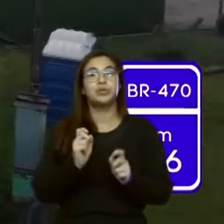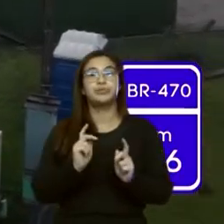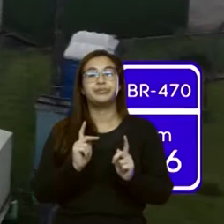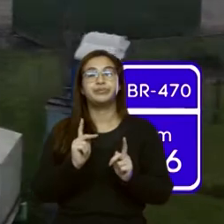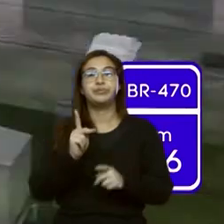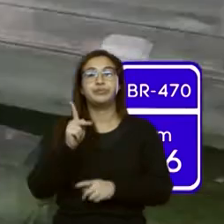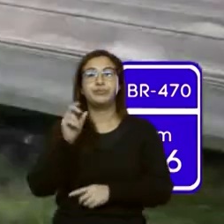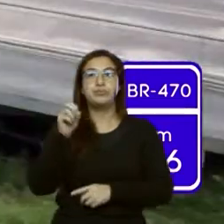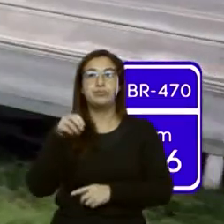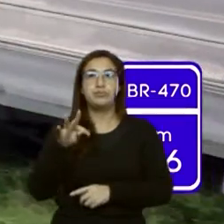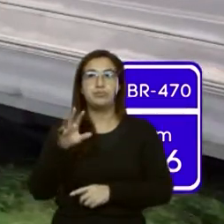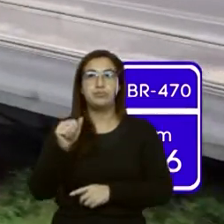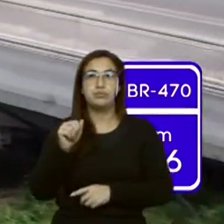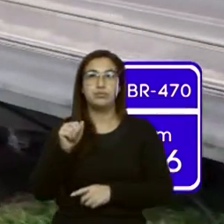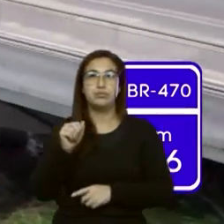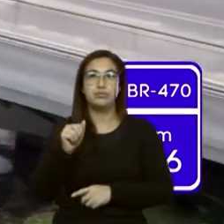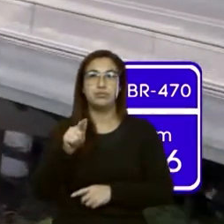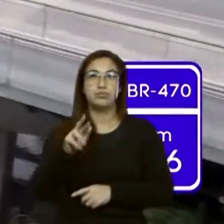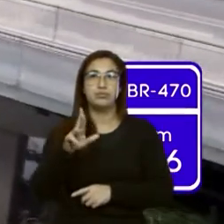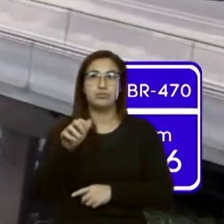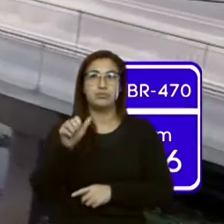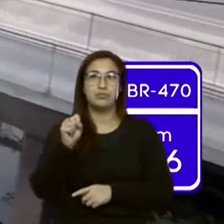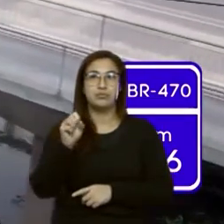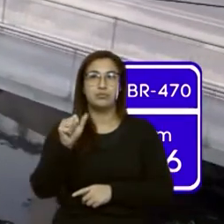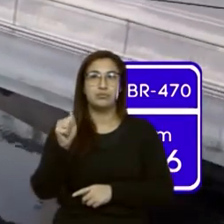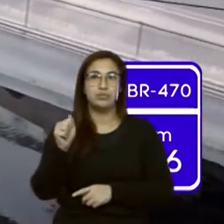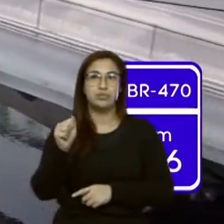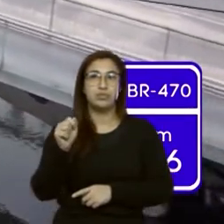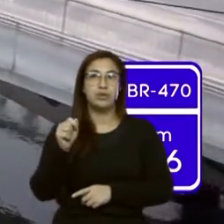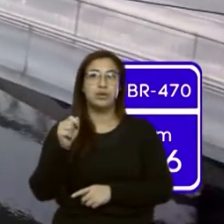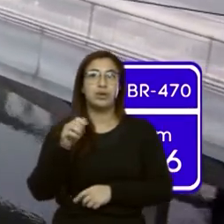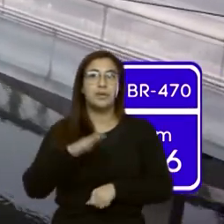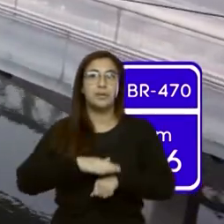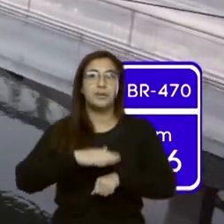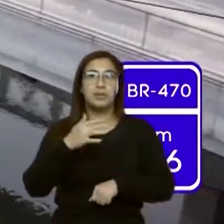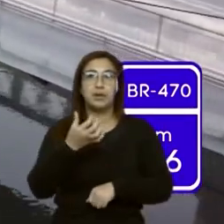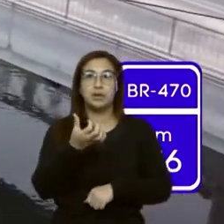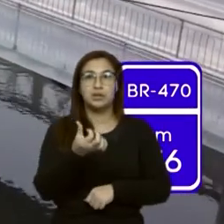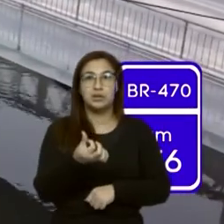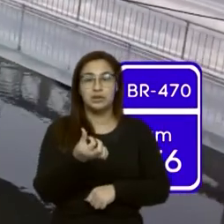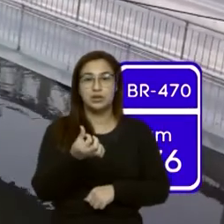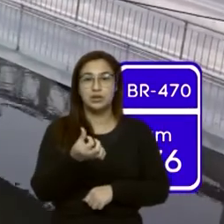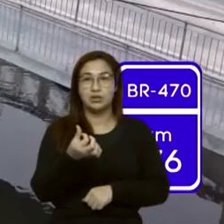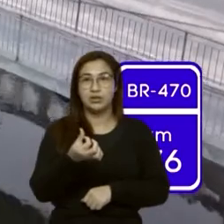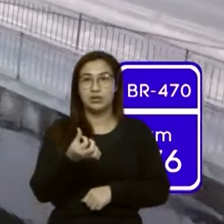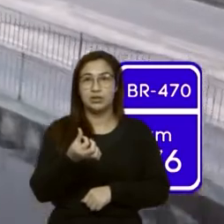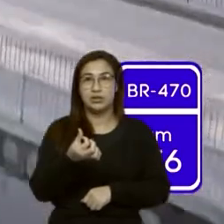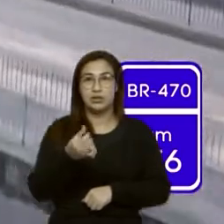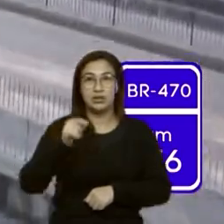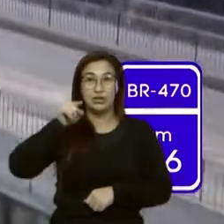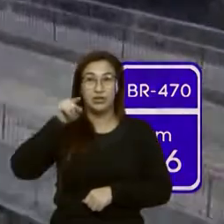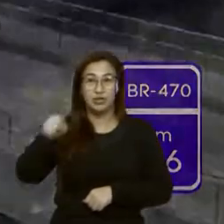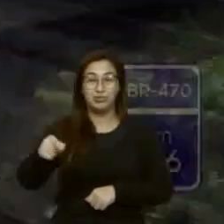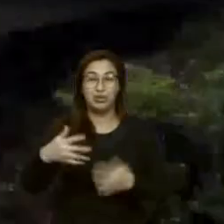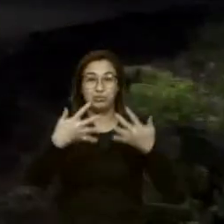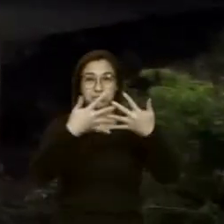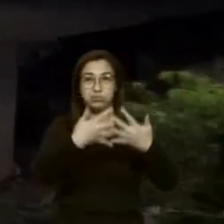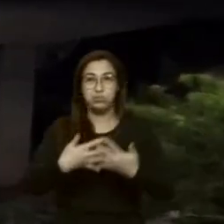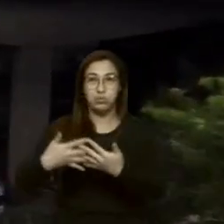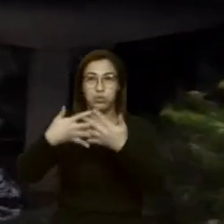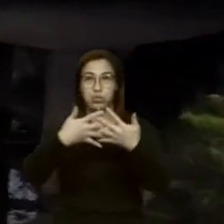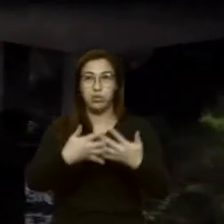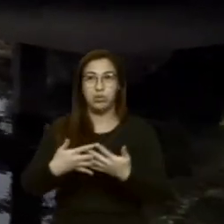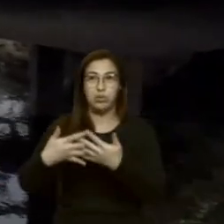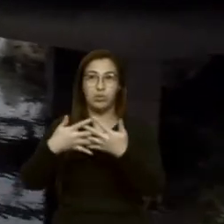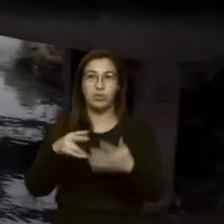circulam mais de 20 mil veículos dia, mais de 6 mil caminhões.